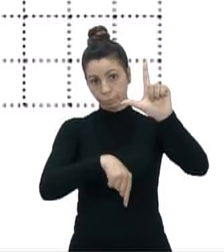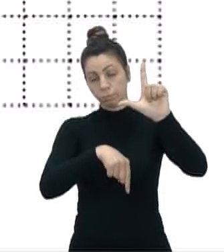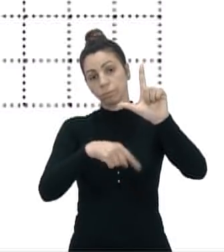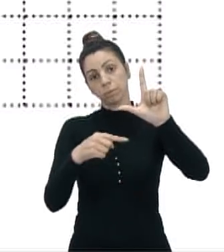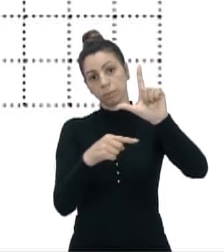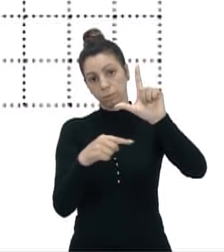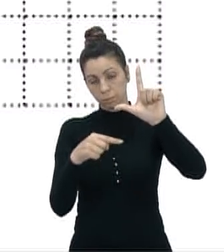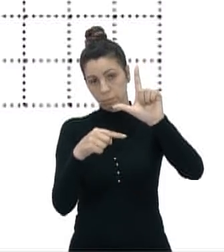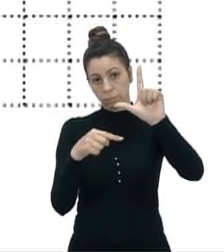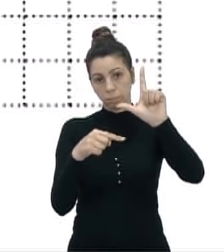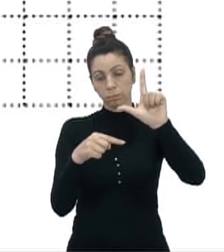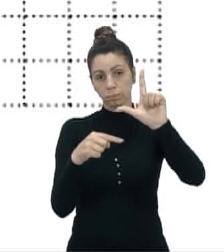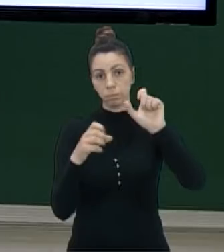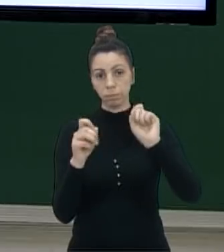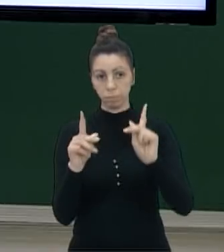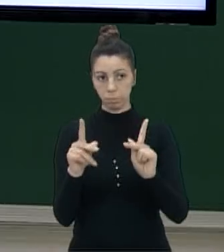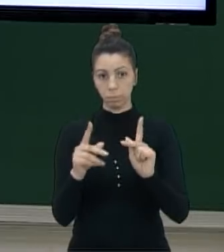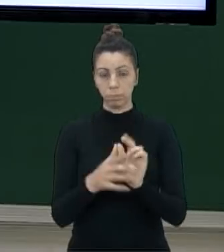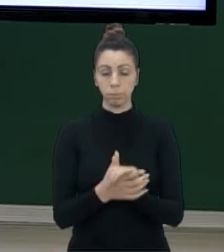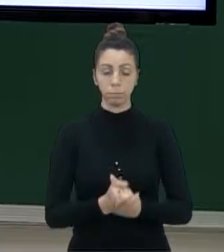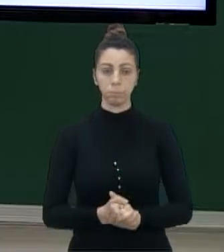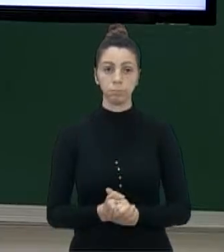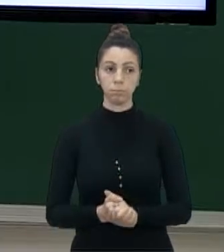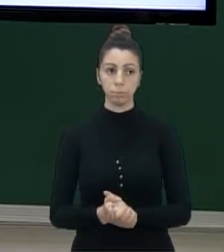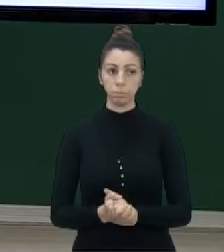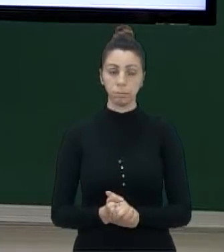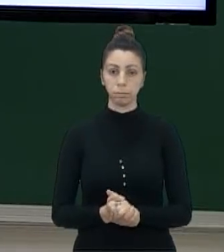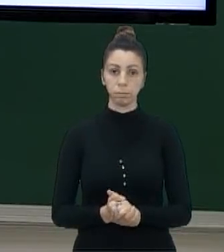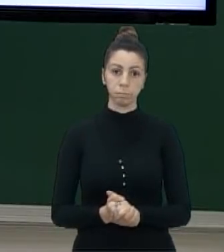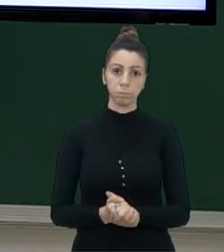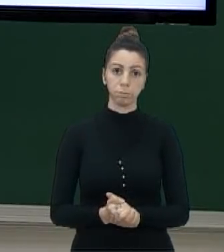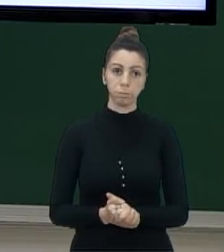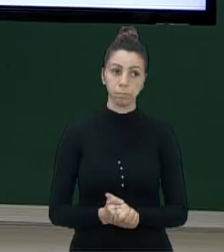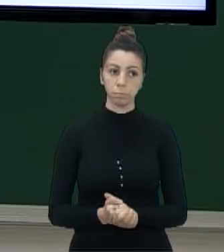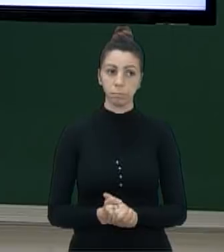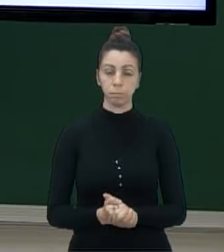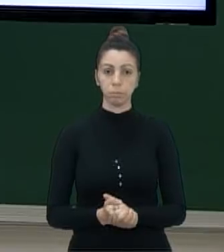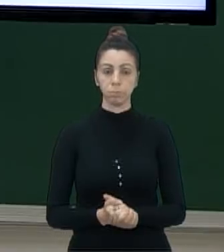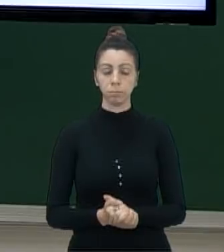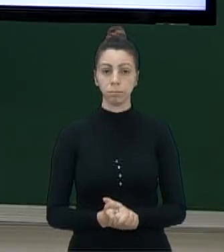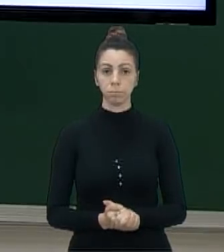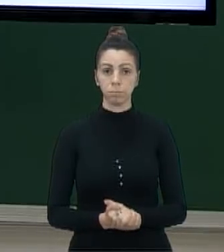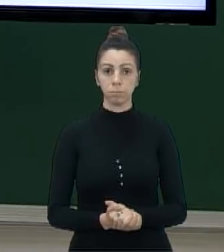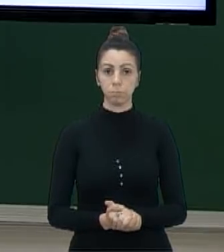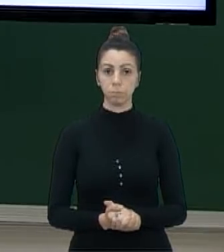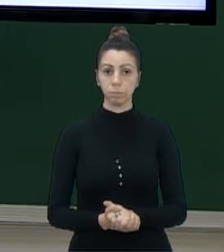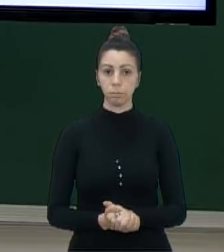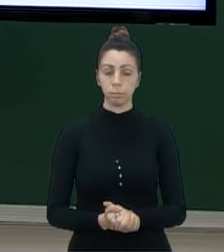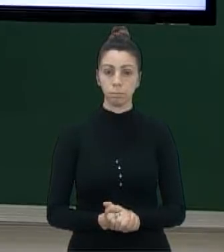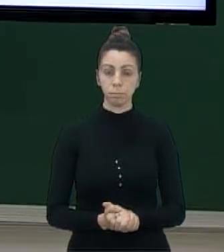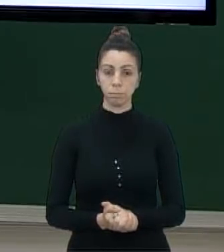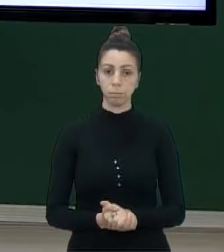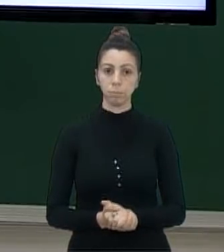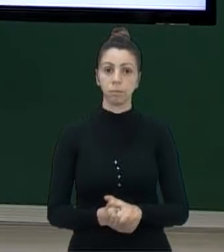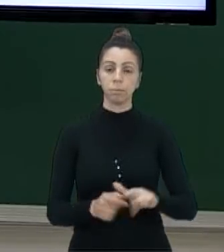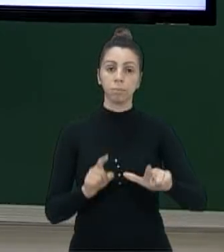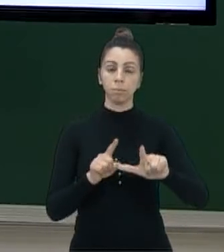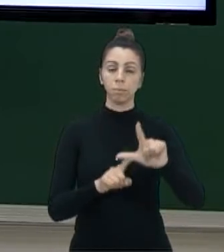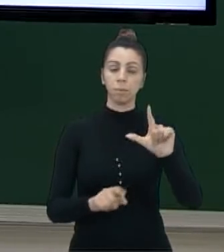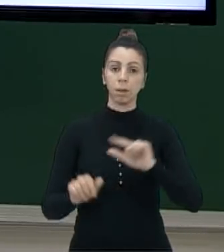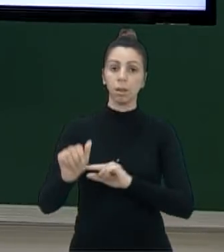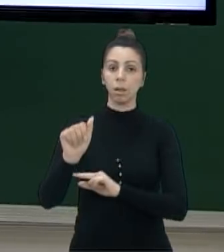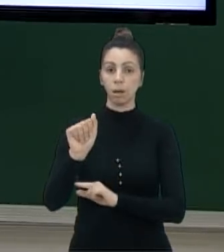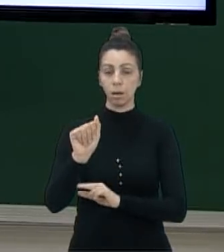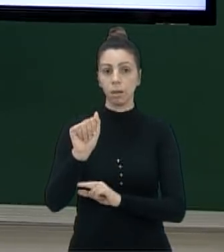que a ordenada está com o número negativo. Nas alternativas que ele havia passado, a letra A,